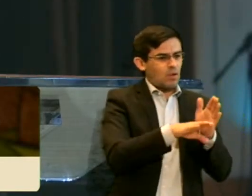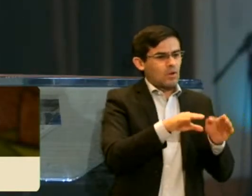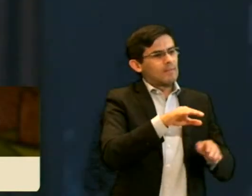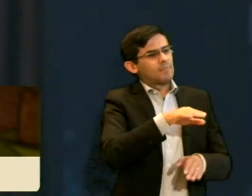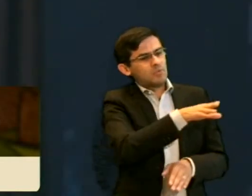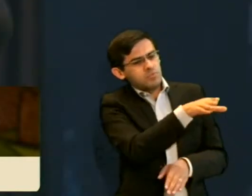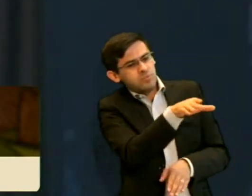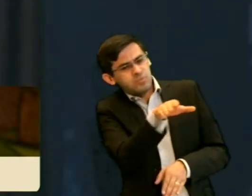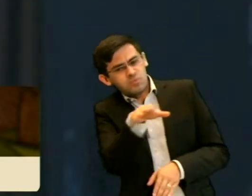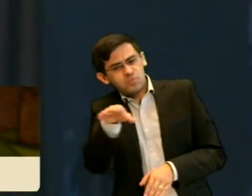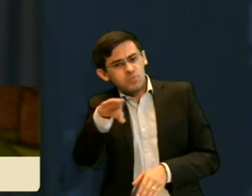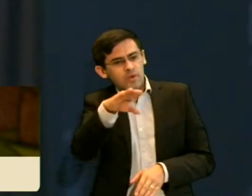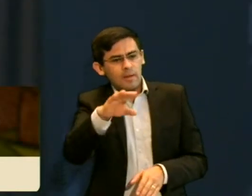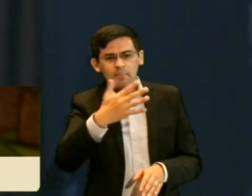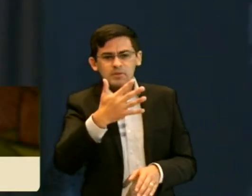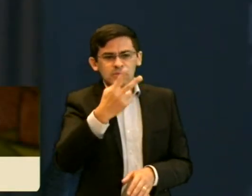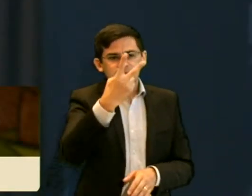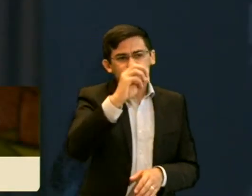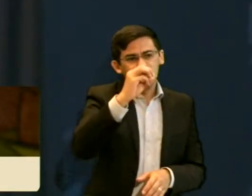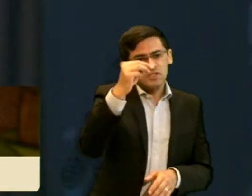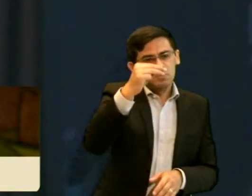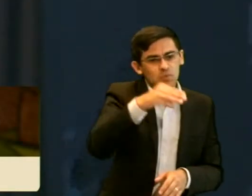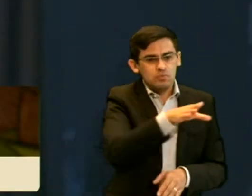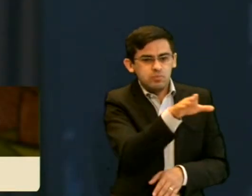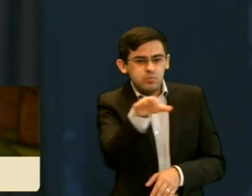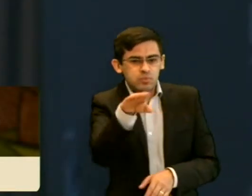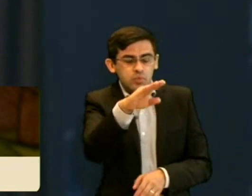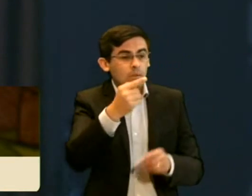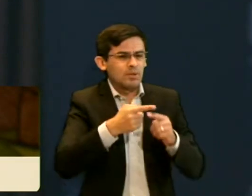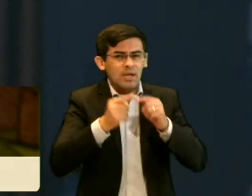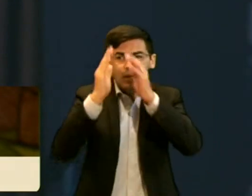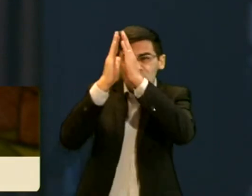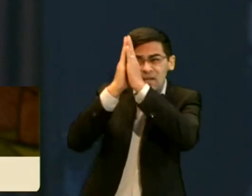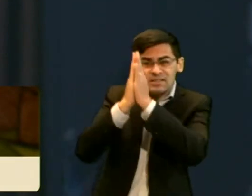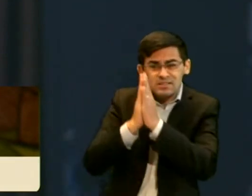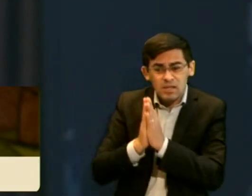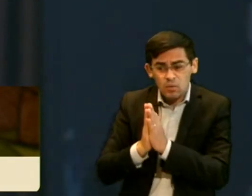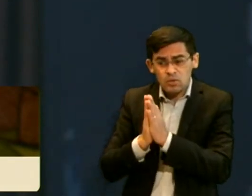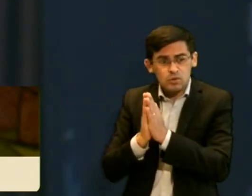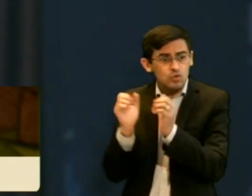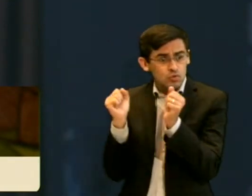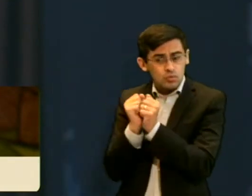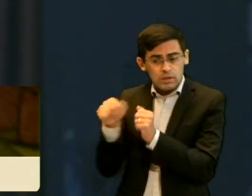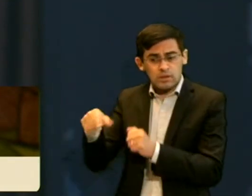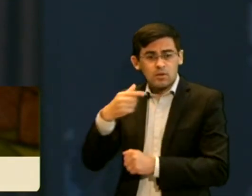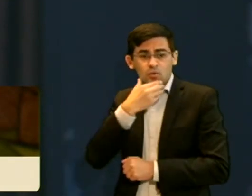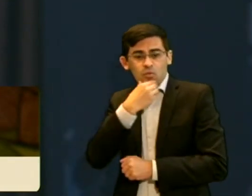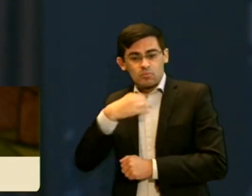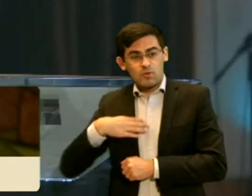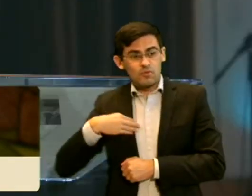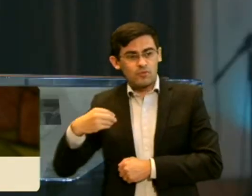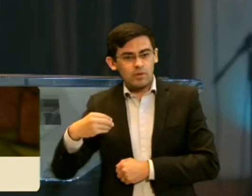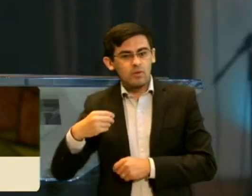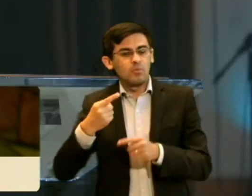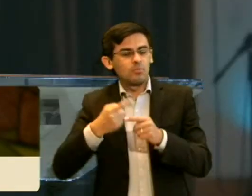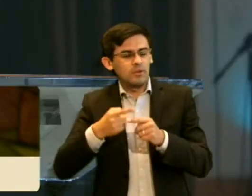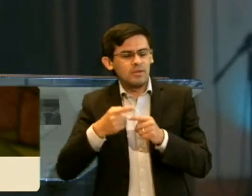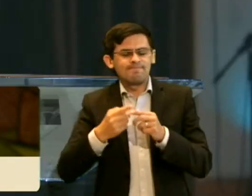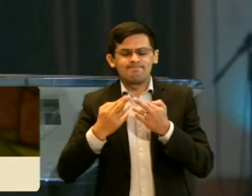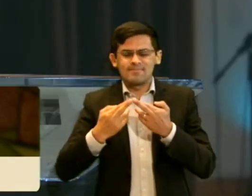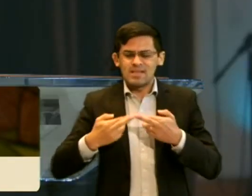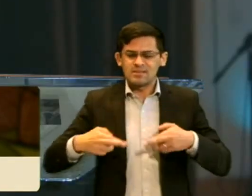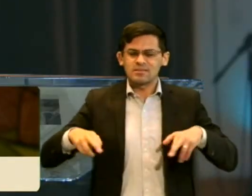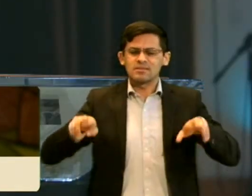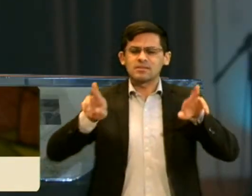Eu andei mais 20 minutos de carro, porque aquela adoração ali do meu filho foi um cântico reparador